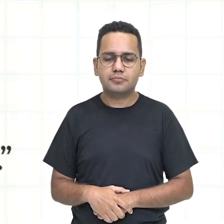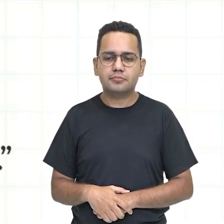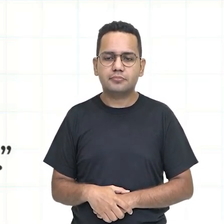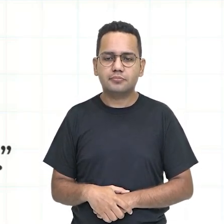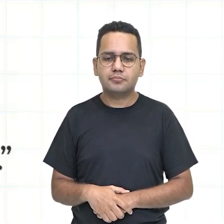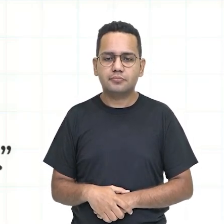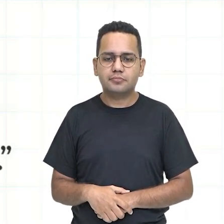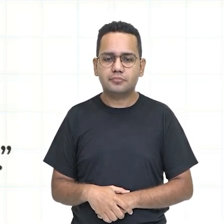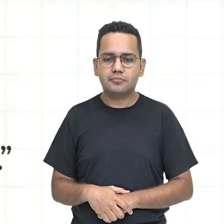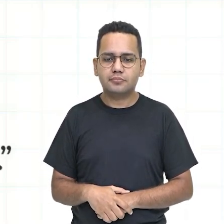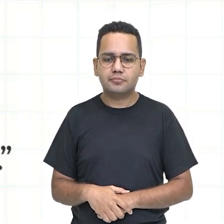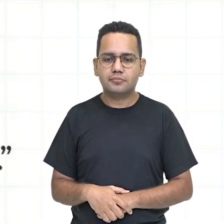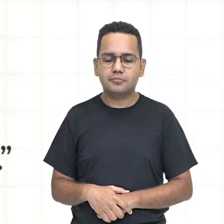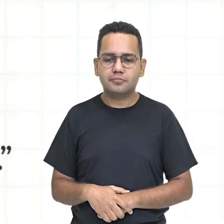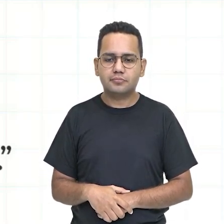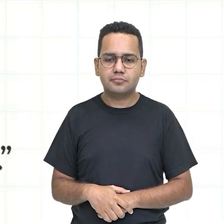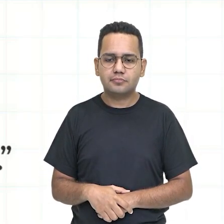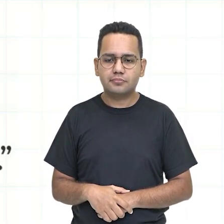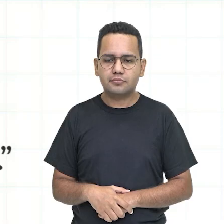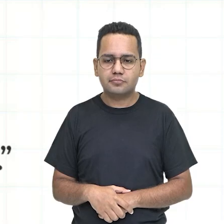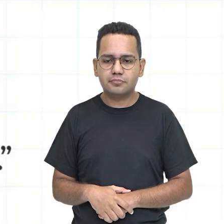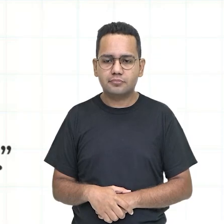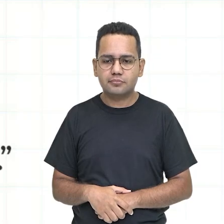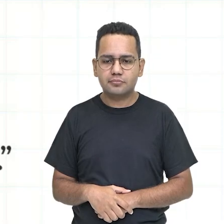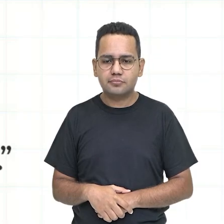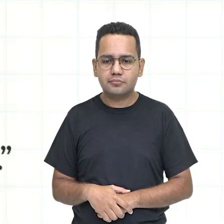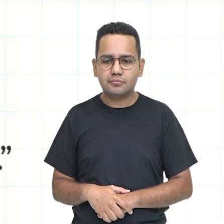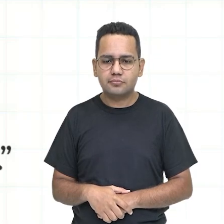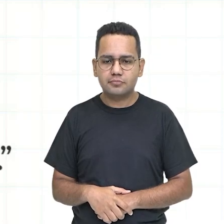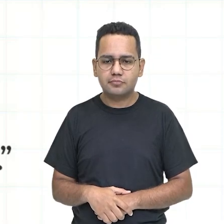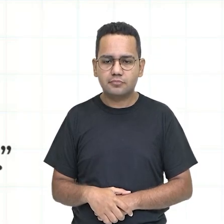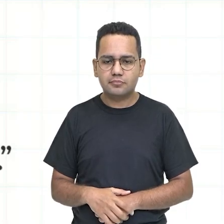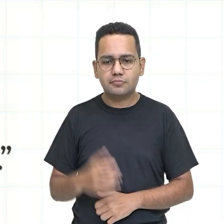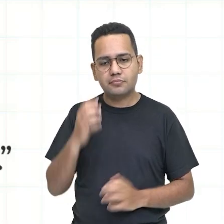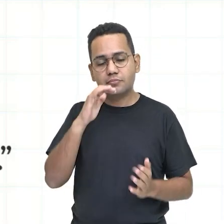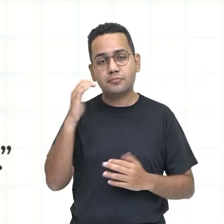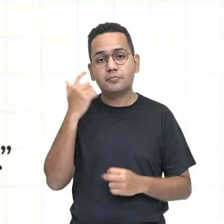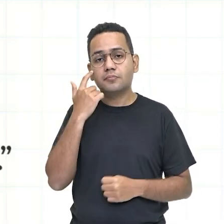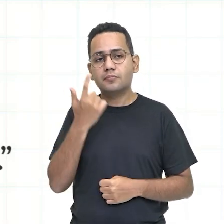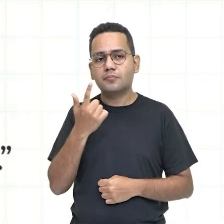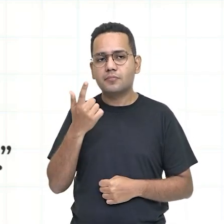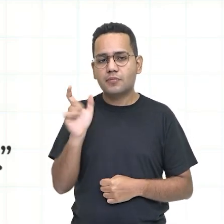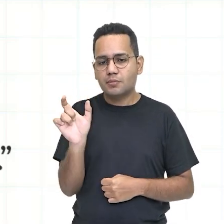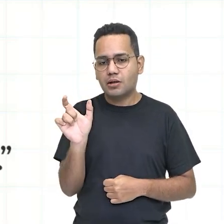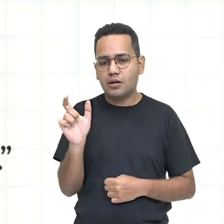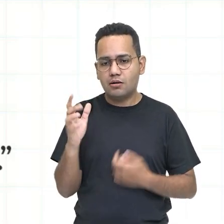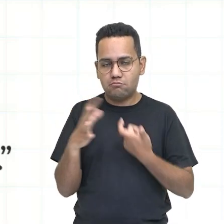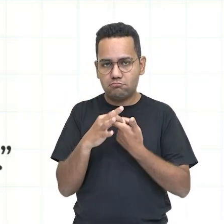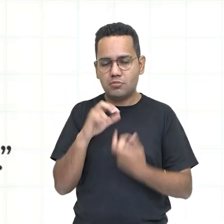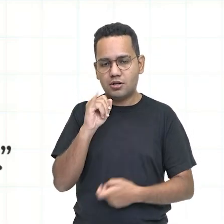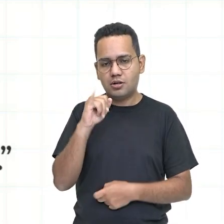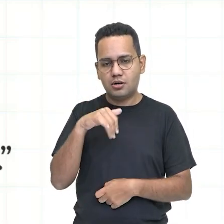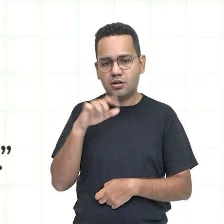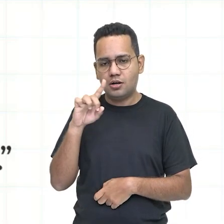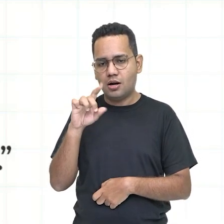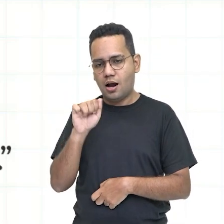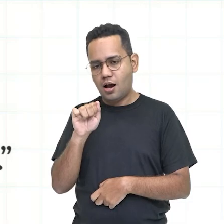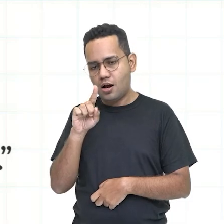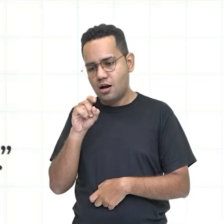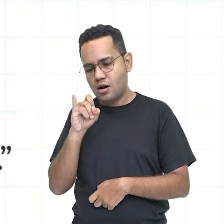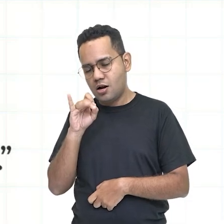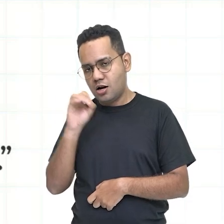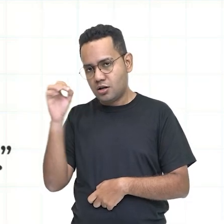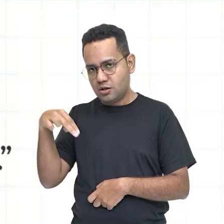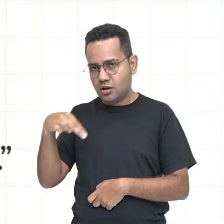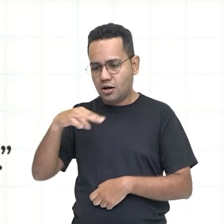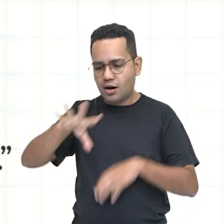for discounts. Vou marcar o in addition aqui, porque também, não é? Ele dá a